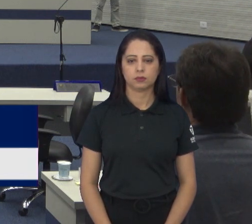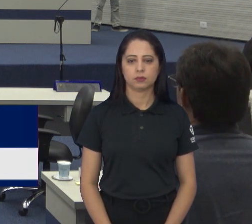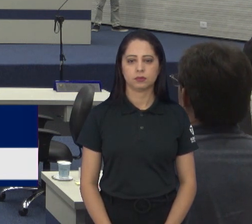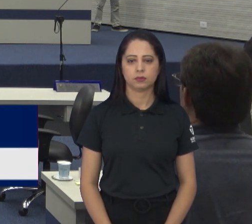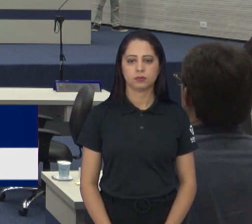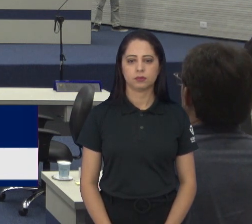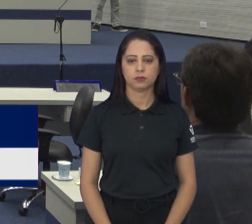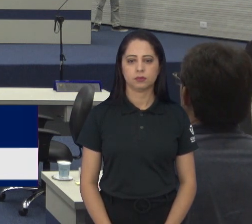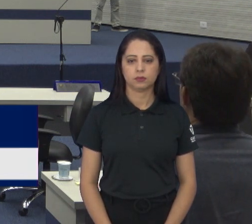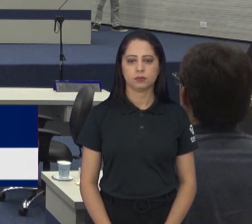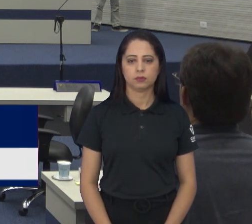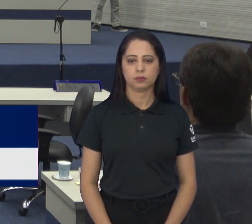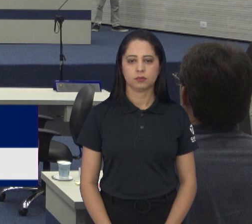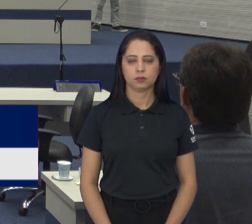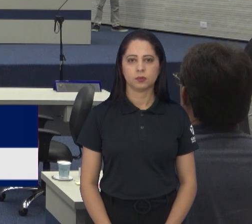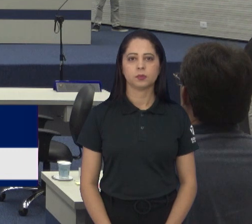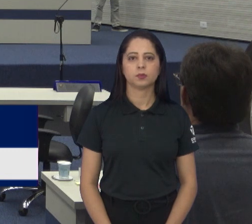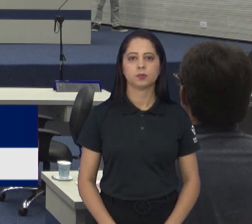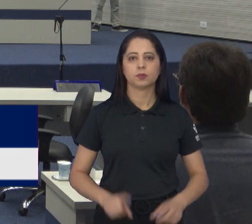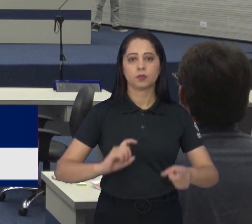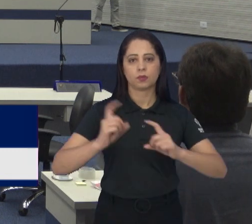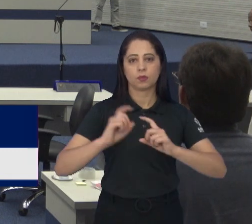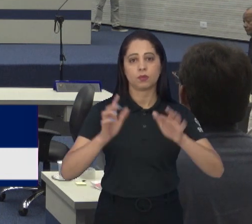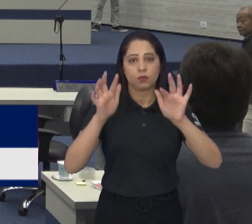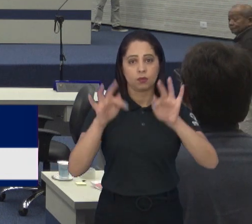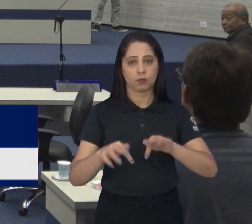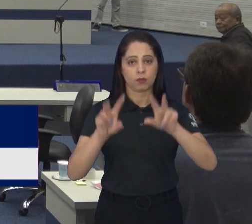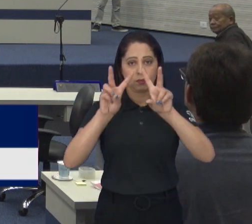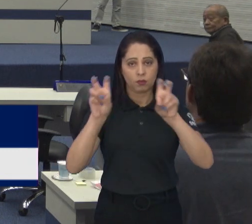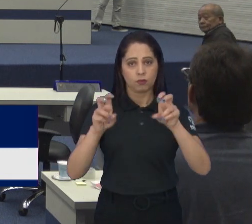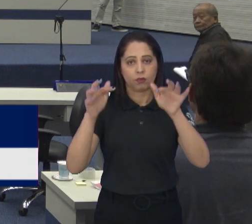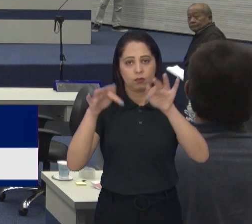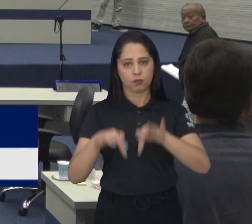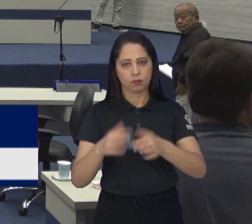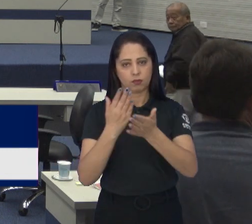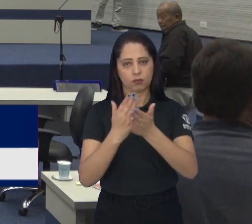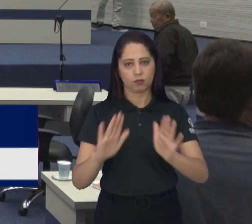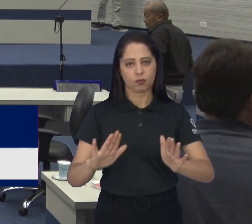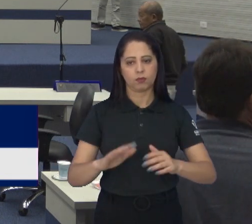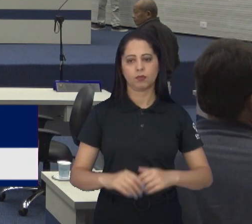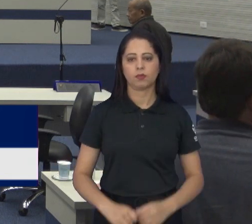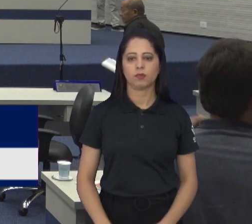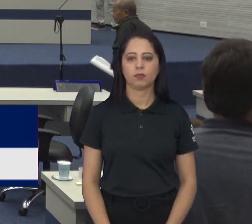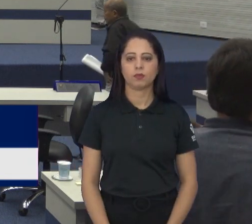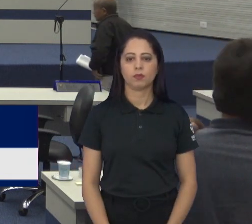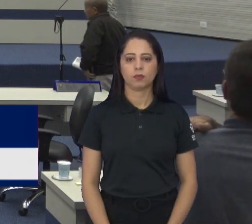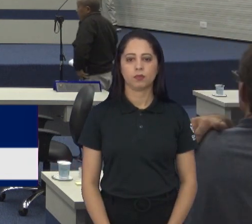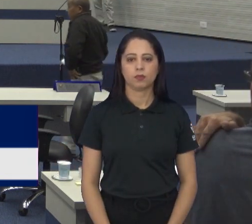Nada mais havendo a tratar, está encerrada a presente sessão.